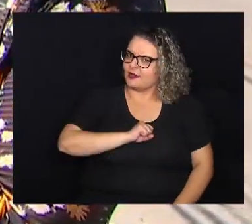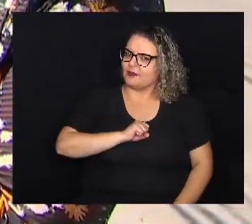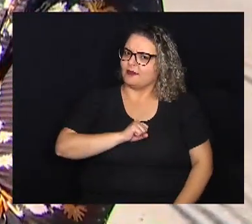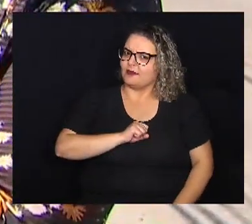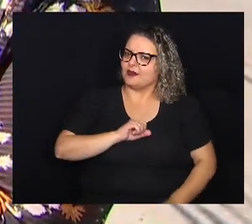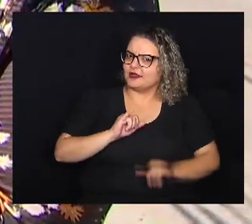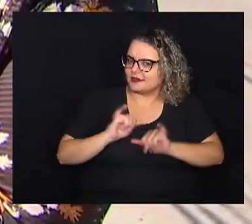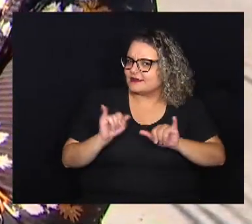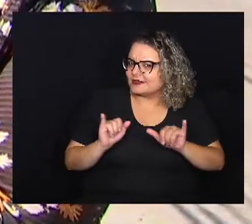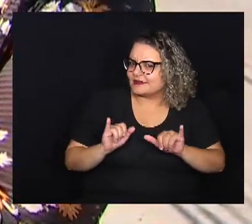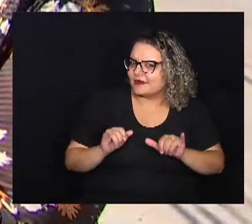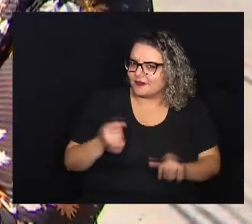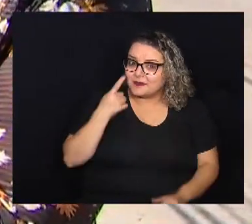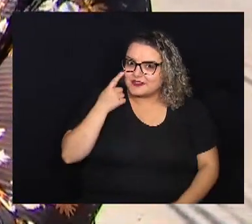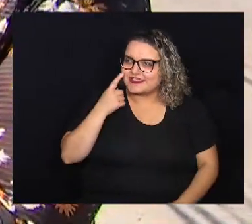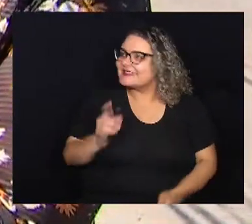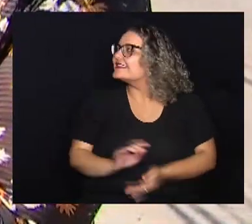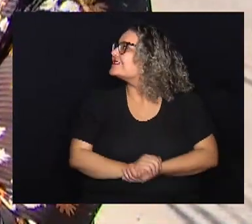abordagem? Vamos conferir?